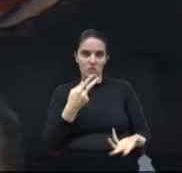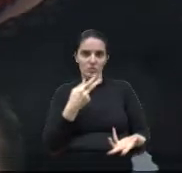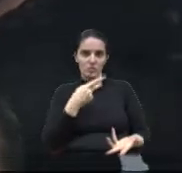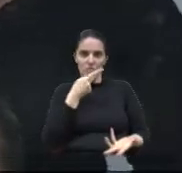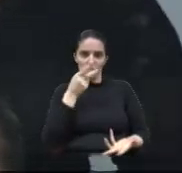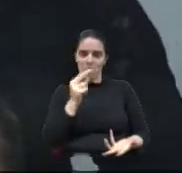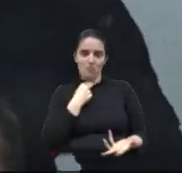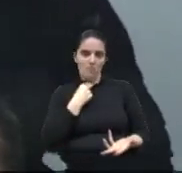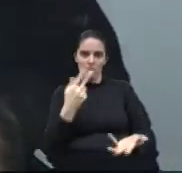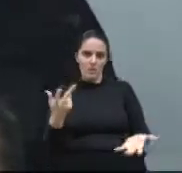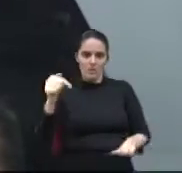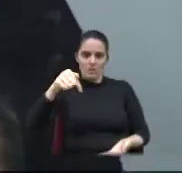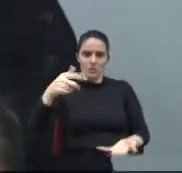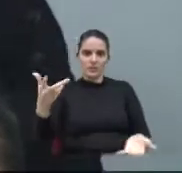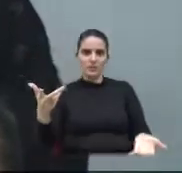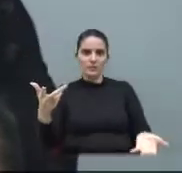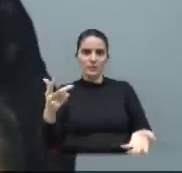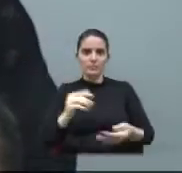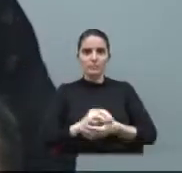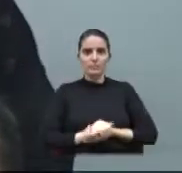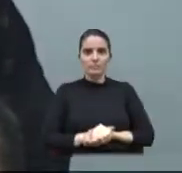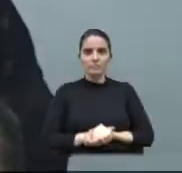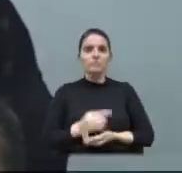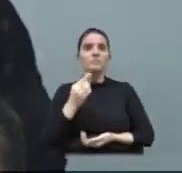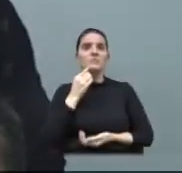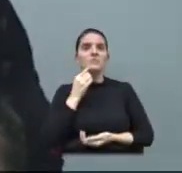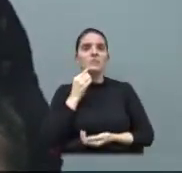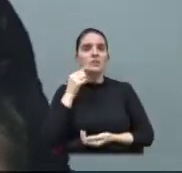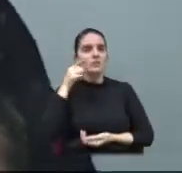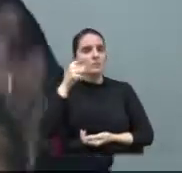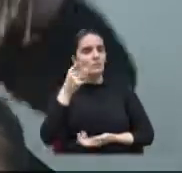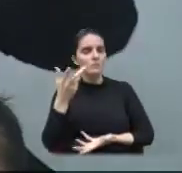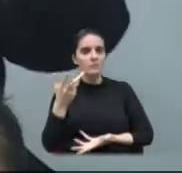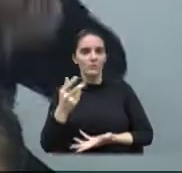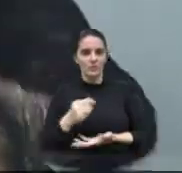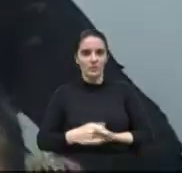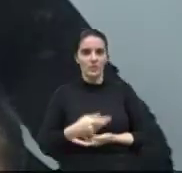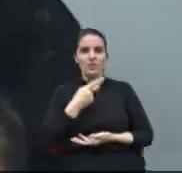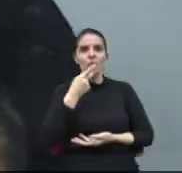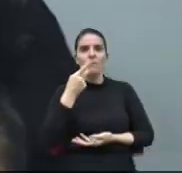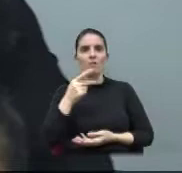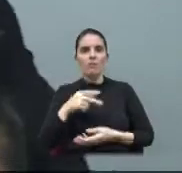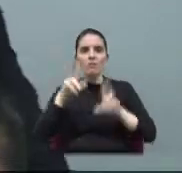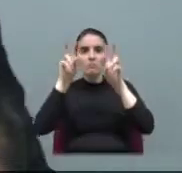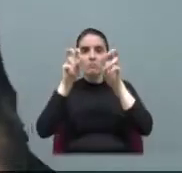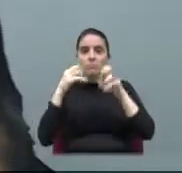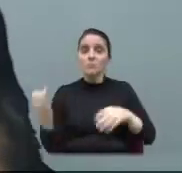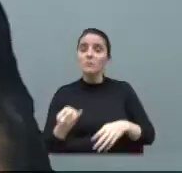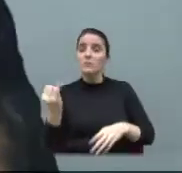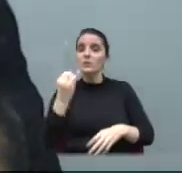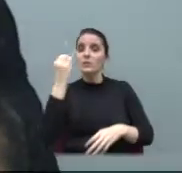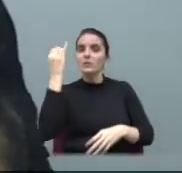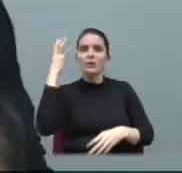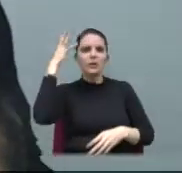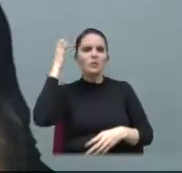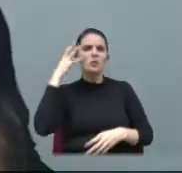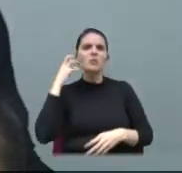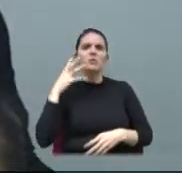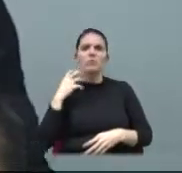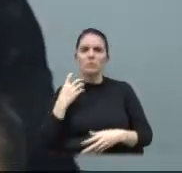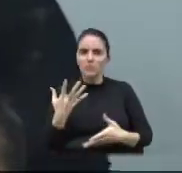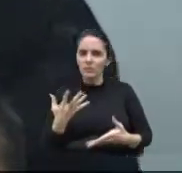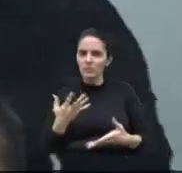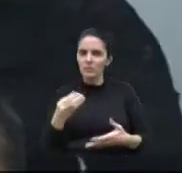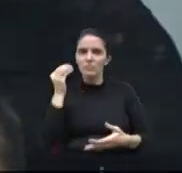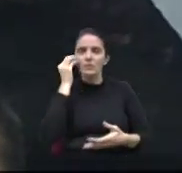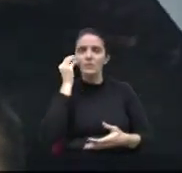Nós não podemos falar aqui? Cleito, você fez uma colocação, o assunto é pertinente. A Lubogo, nós tentamos uma moção aqui